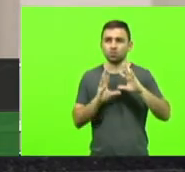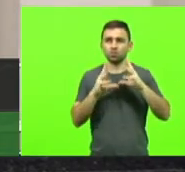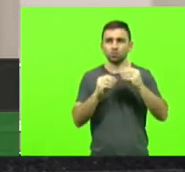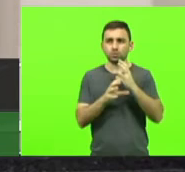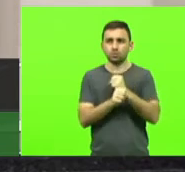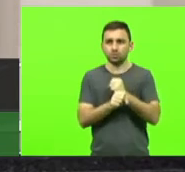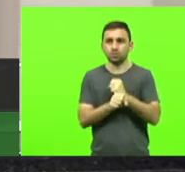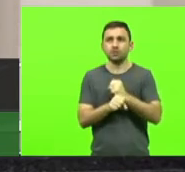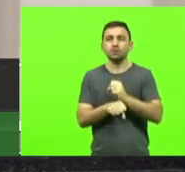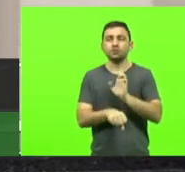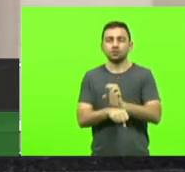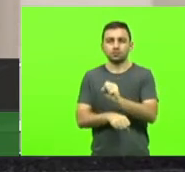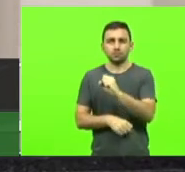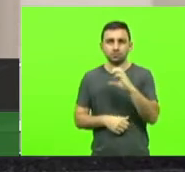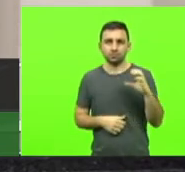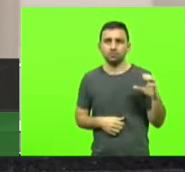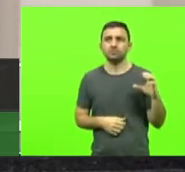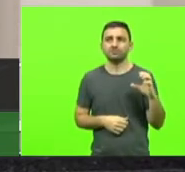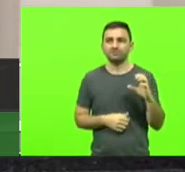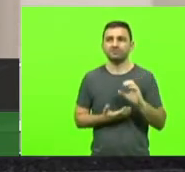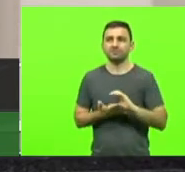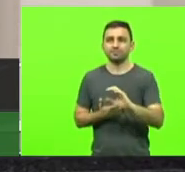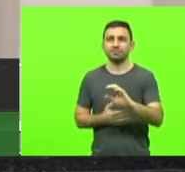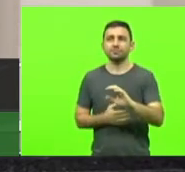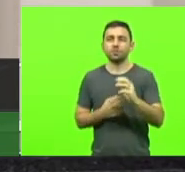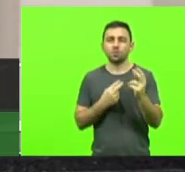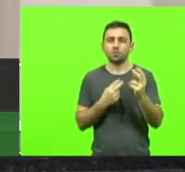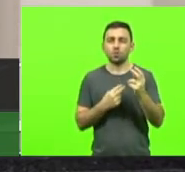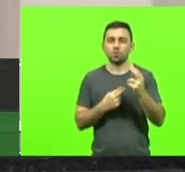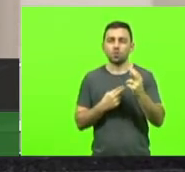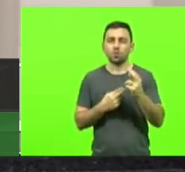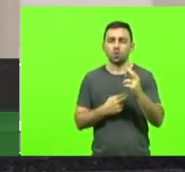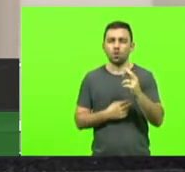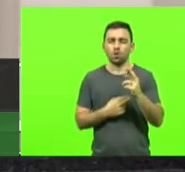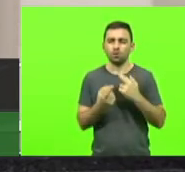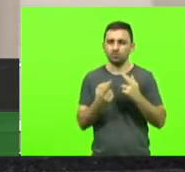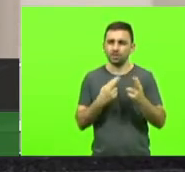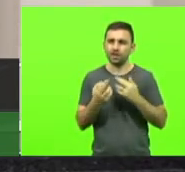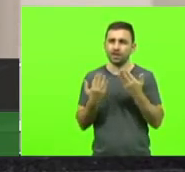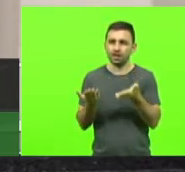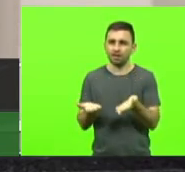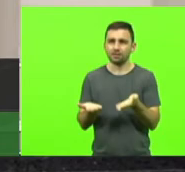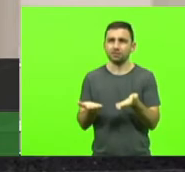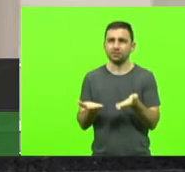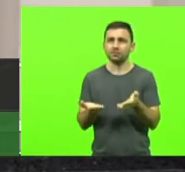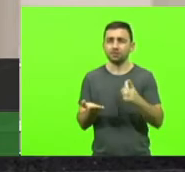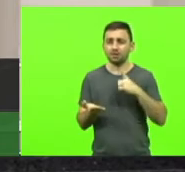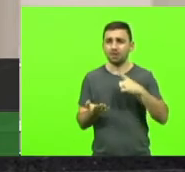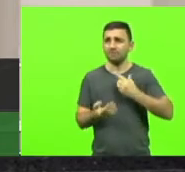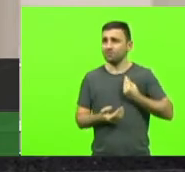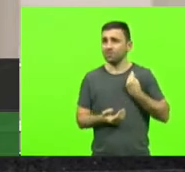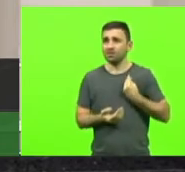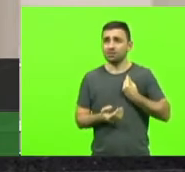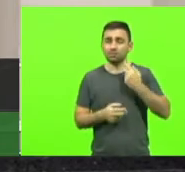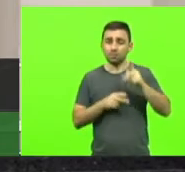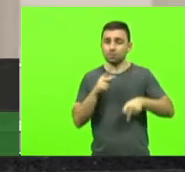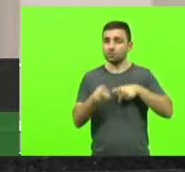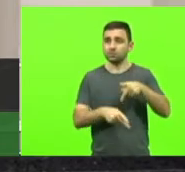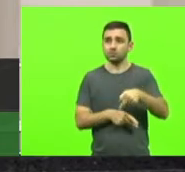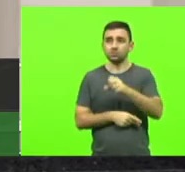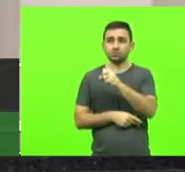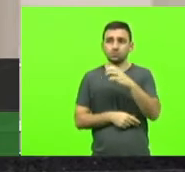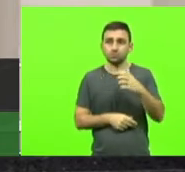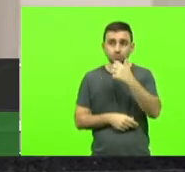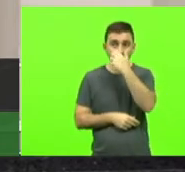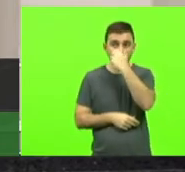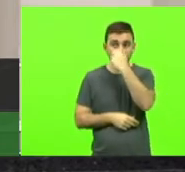do Estado nessa importante rodovia, onde transitam a vida dos catarinenses e boa parte da economia.